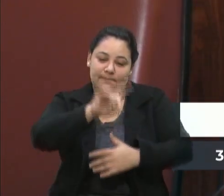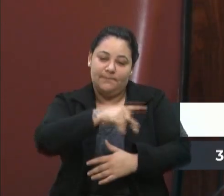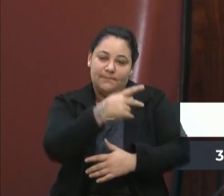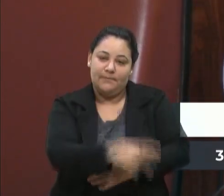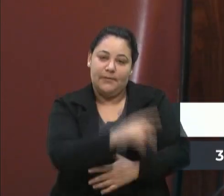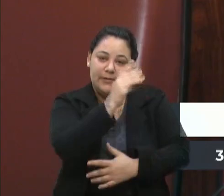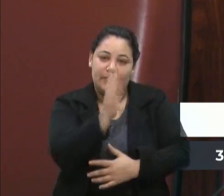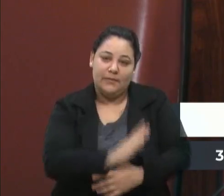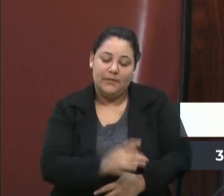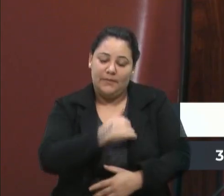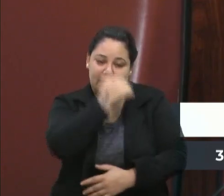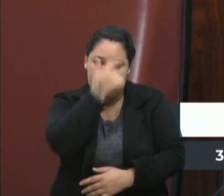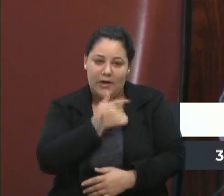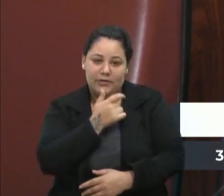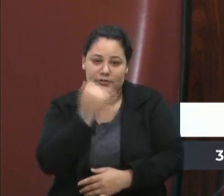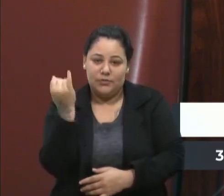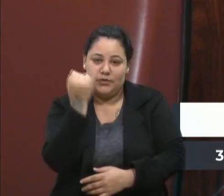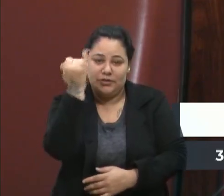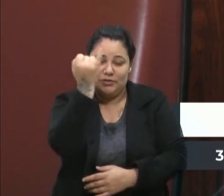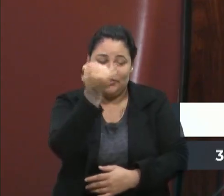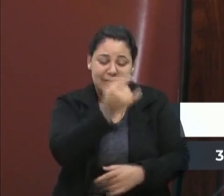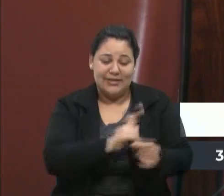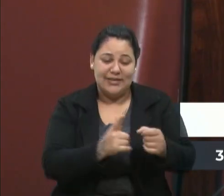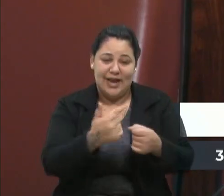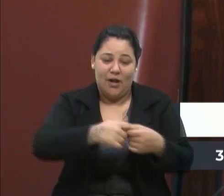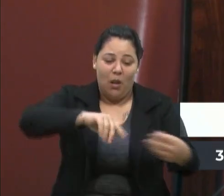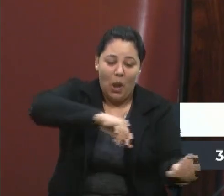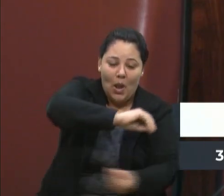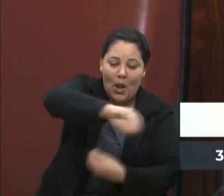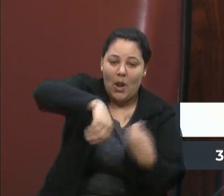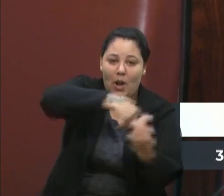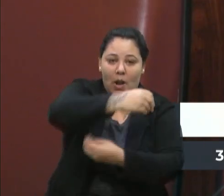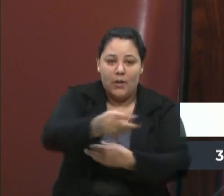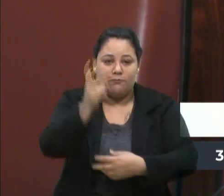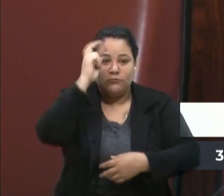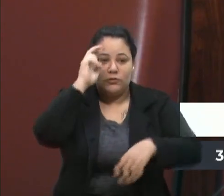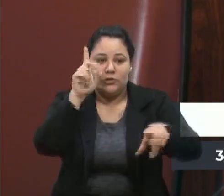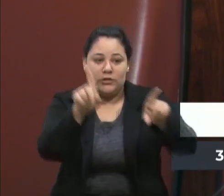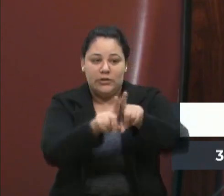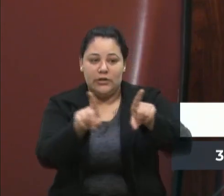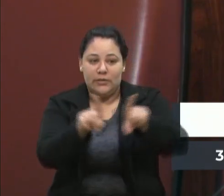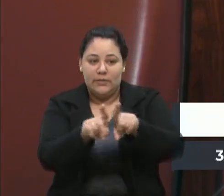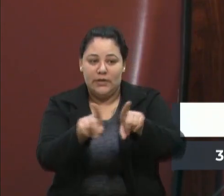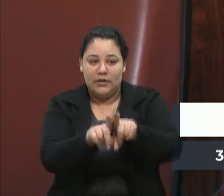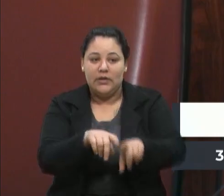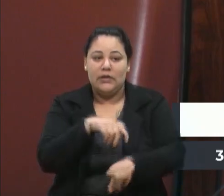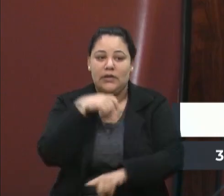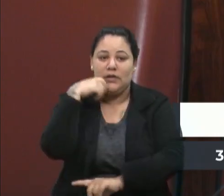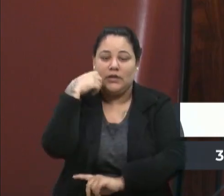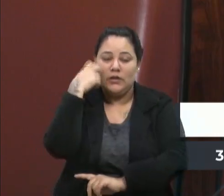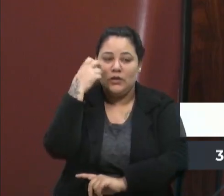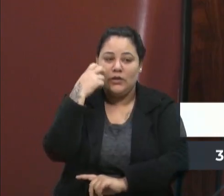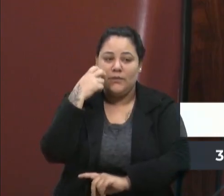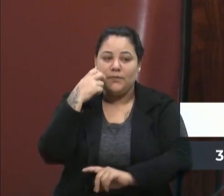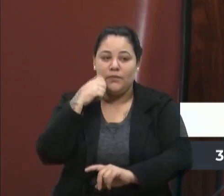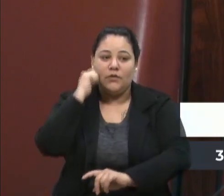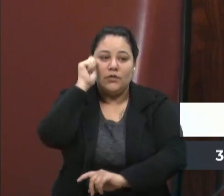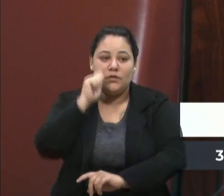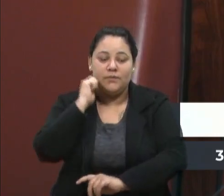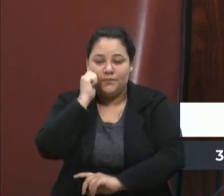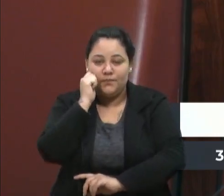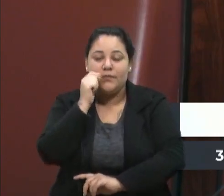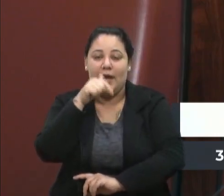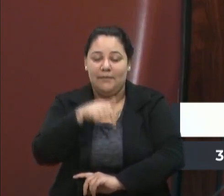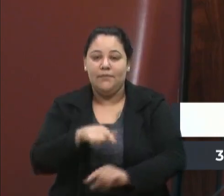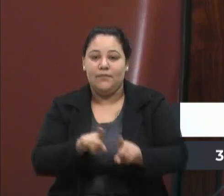uma cidade cosmopolita como a nossa. Eu fico pensando na próxima Festa da Uva, os turistas que vierem a